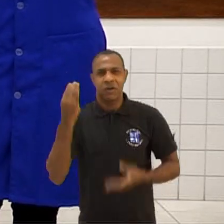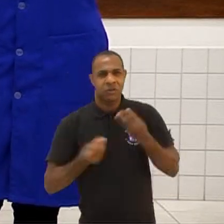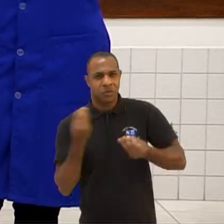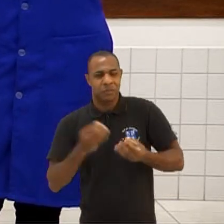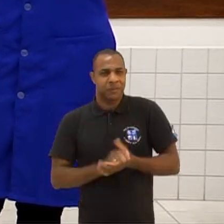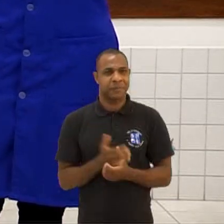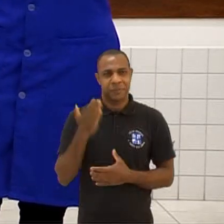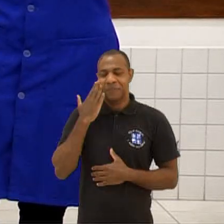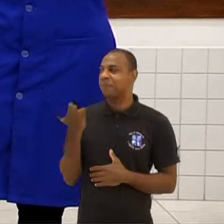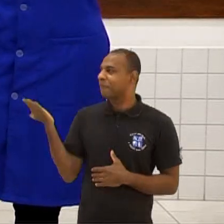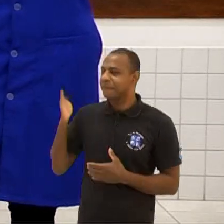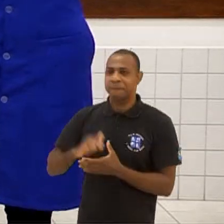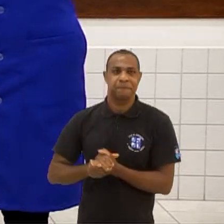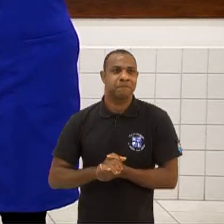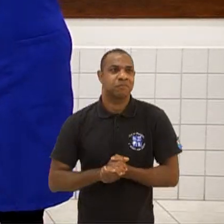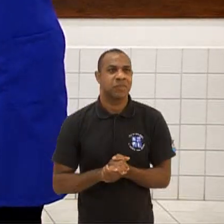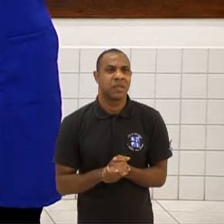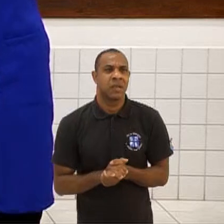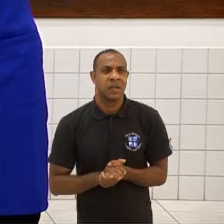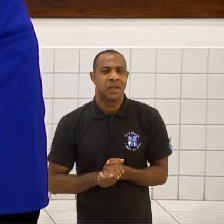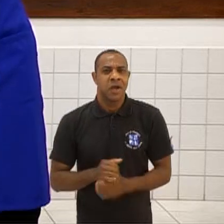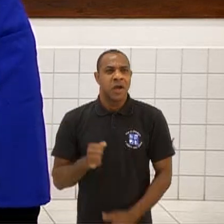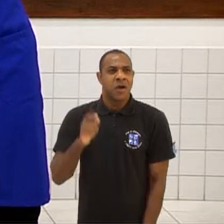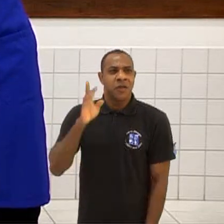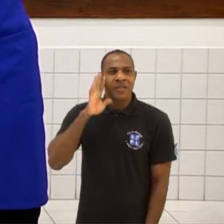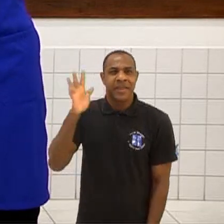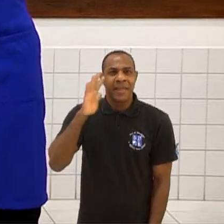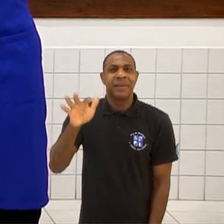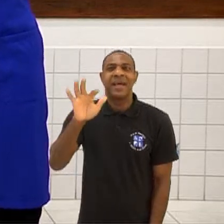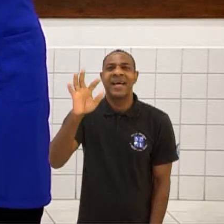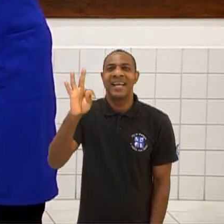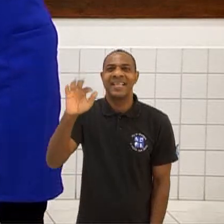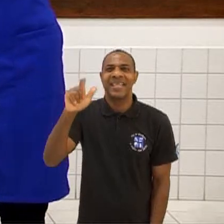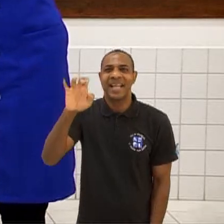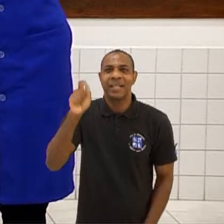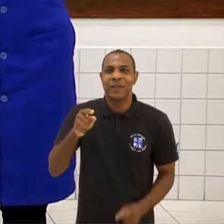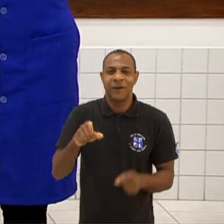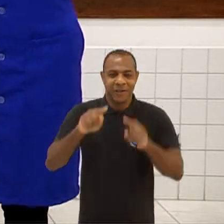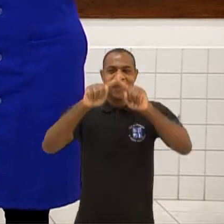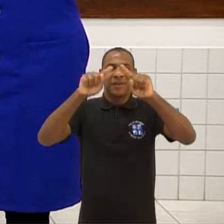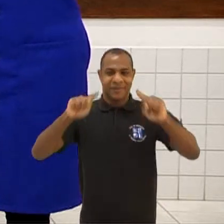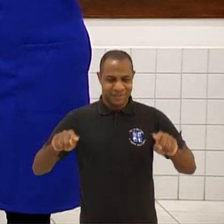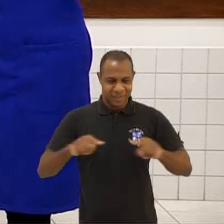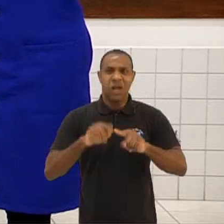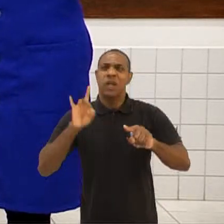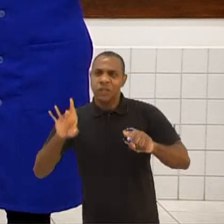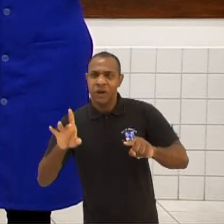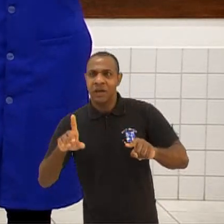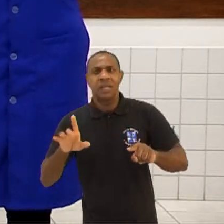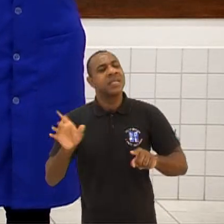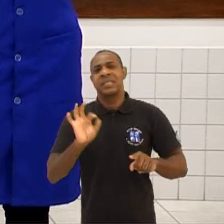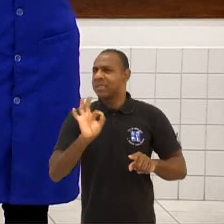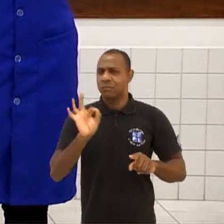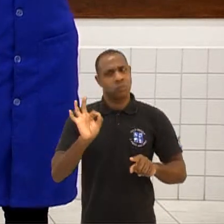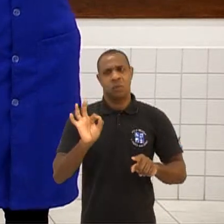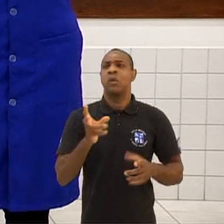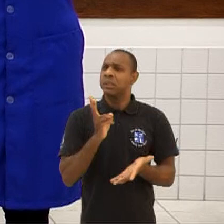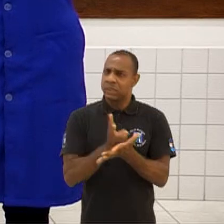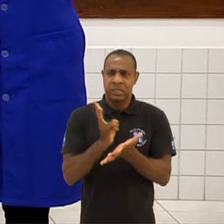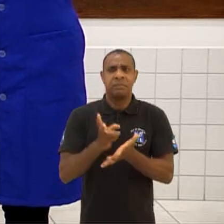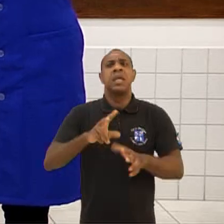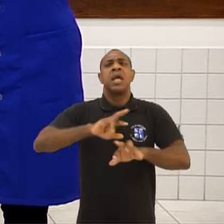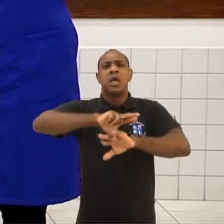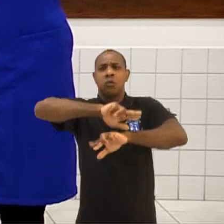O teorema de Thales só aparece nos triângulos? Não, gente, o teorema de Thales aparece também no feixe de retas paralelas, certo? Isso. Que também